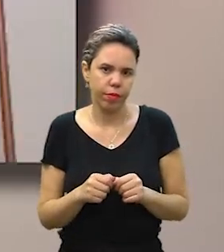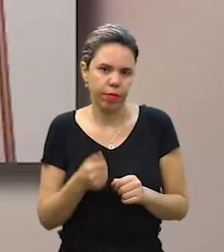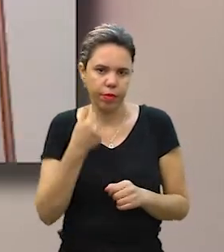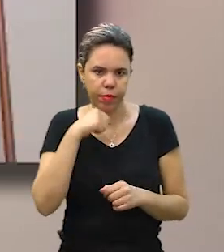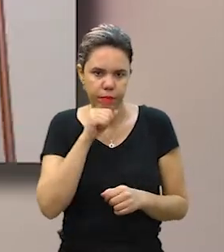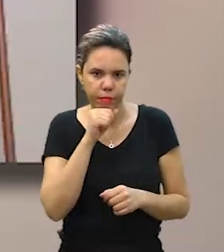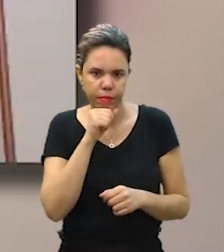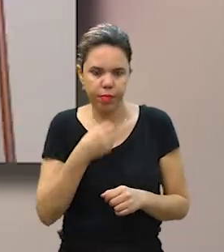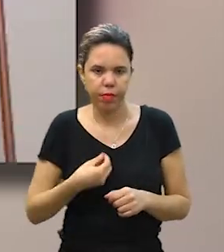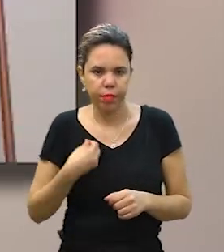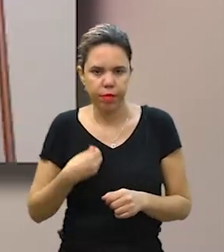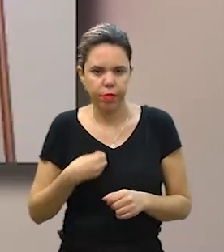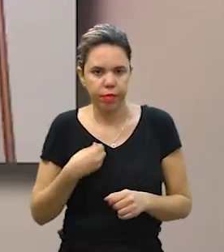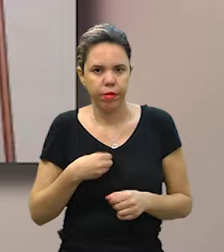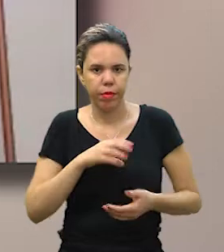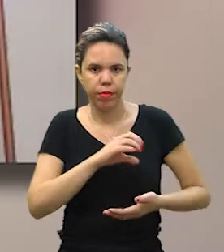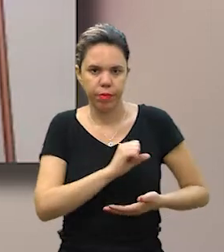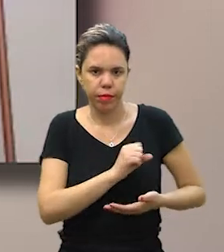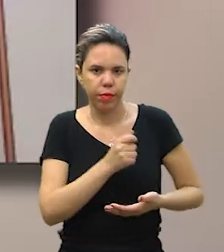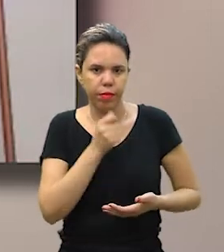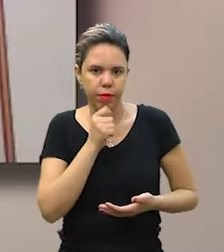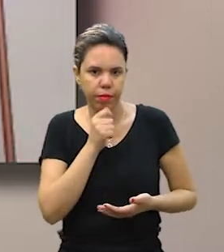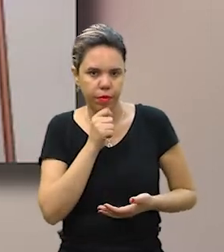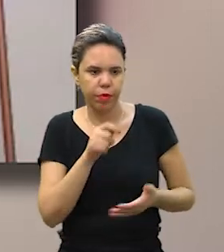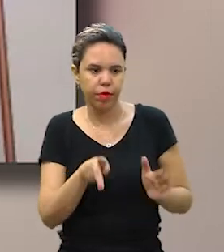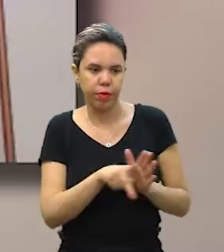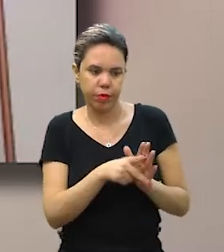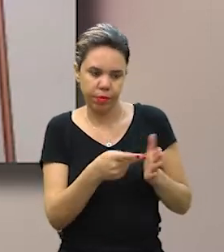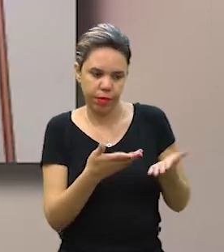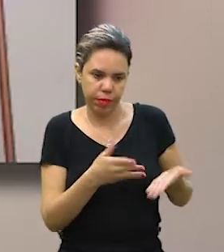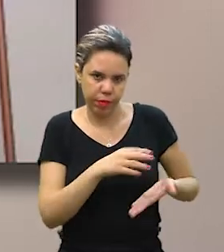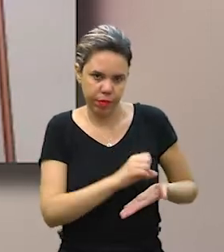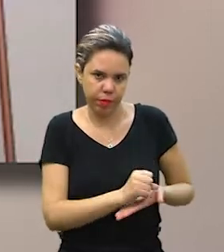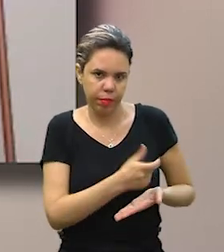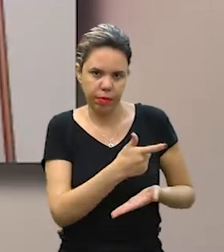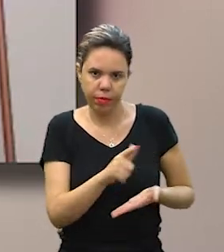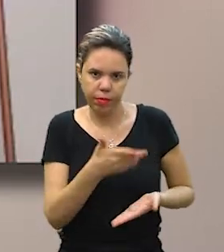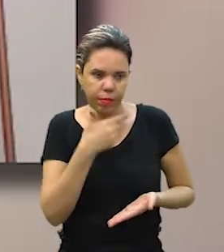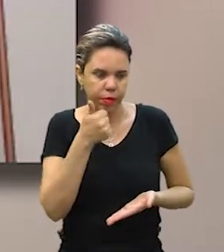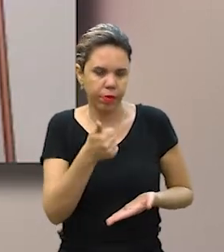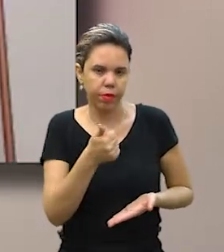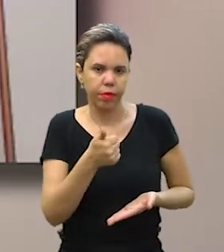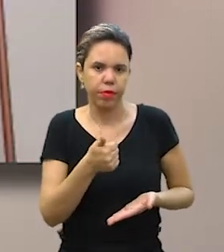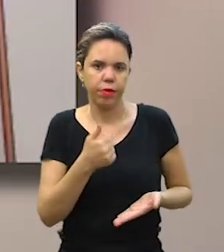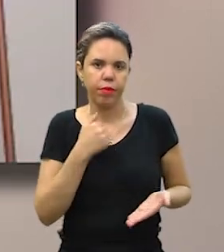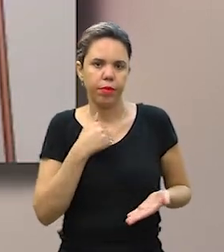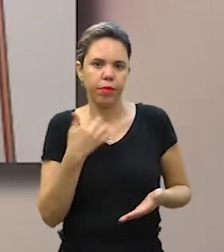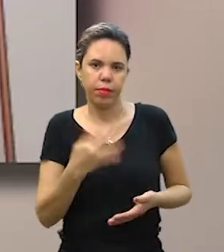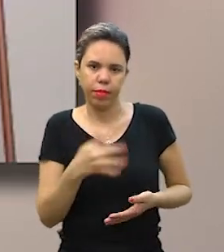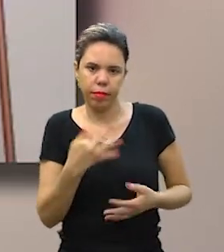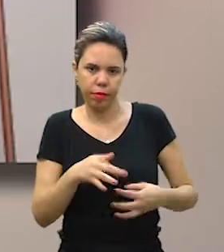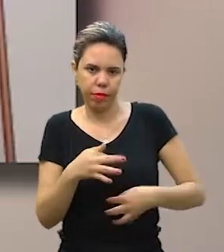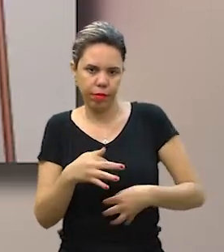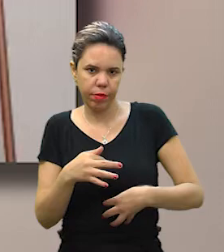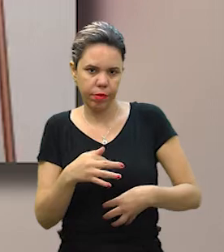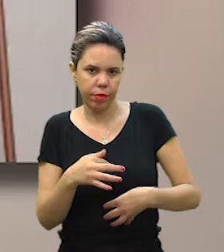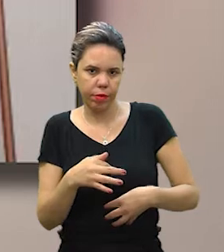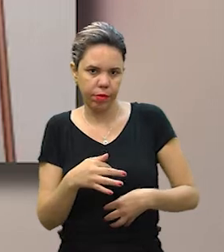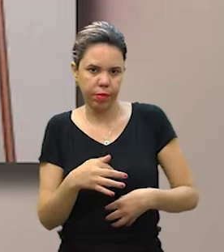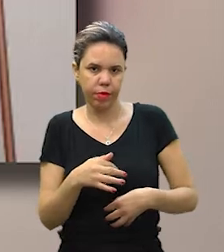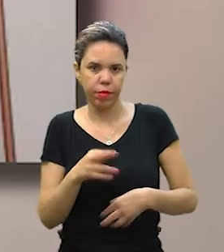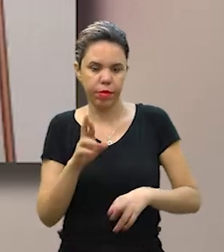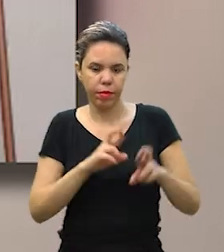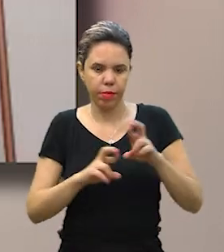para a mamãe que está em aleitamento materno exclusivo, se não está tendo melhora dessa cólica do lactente, a gente tem